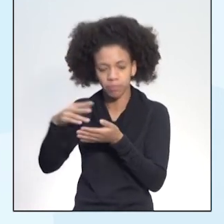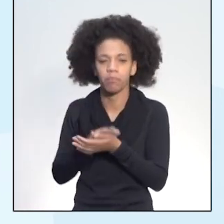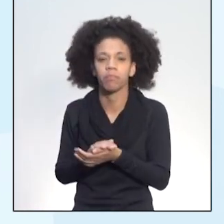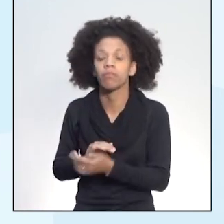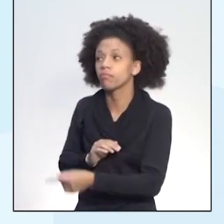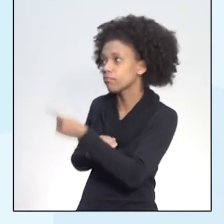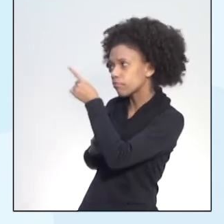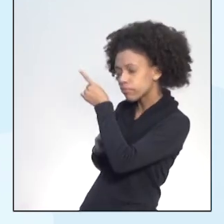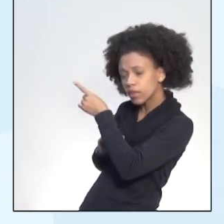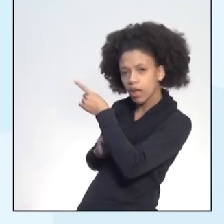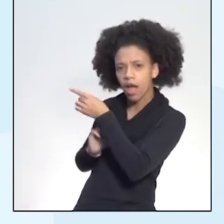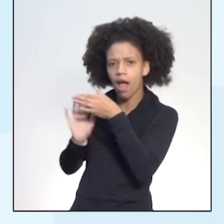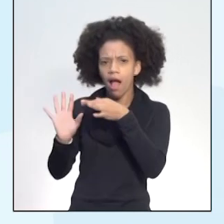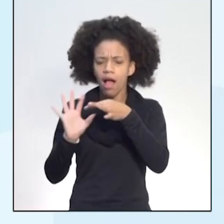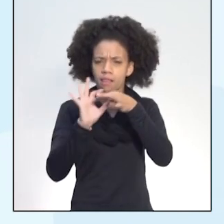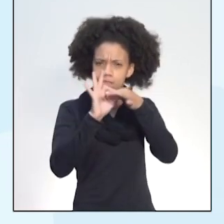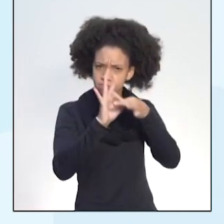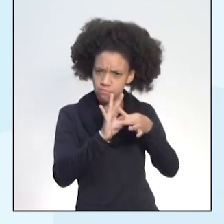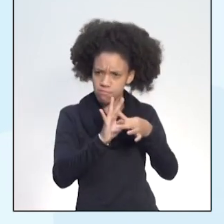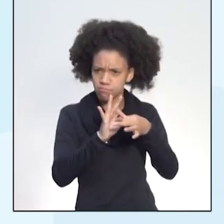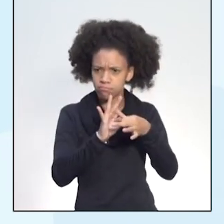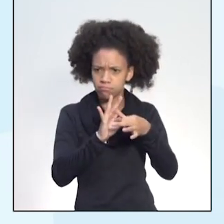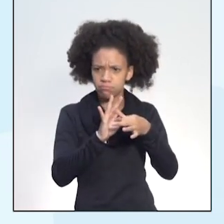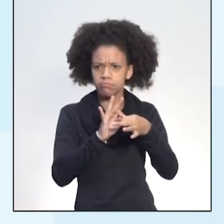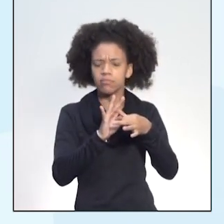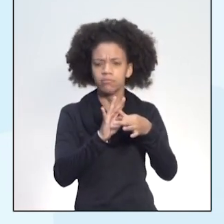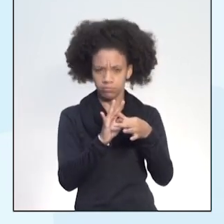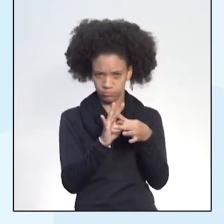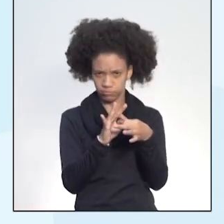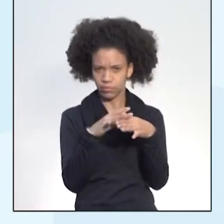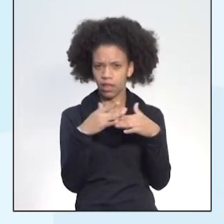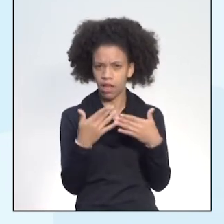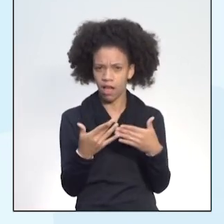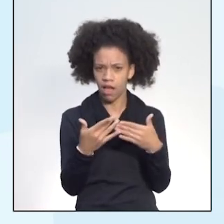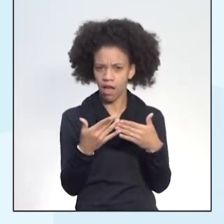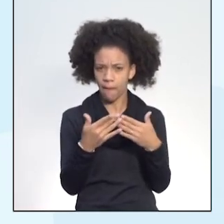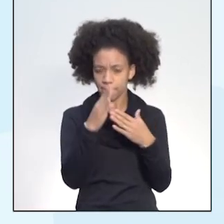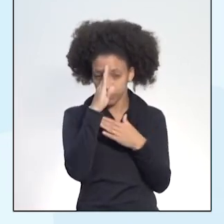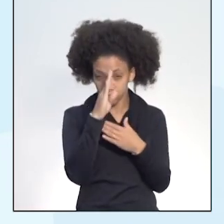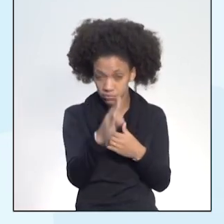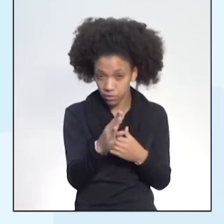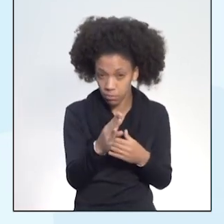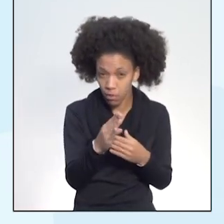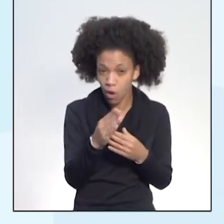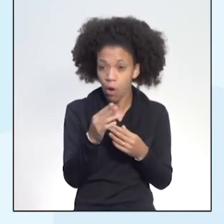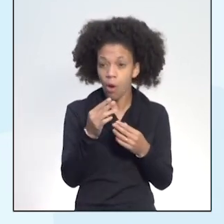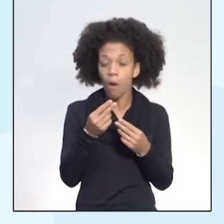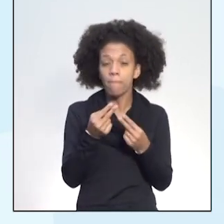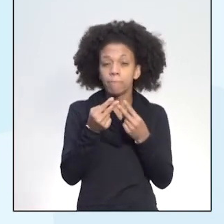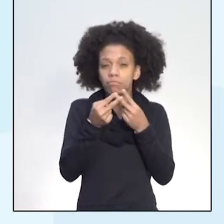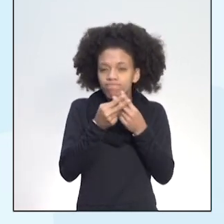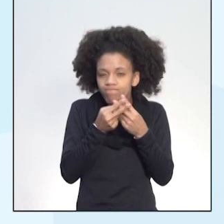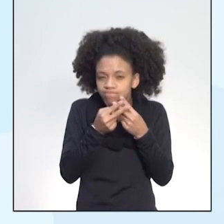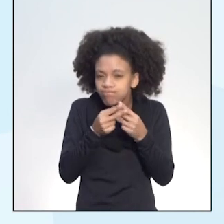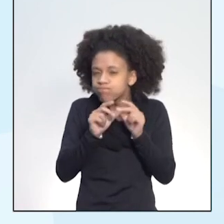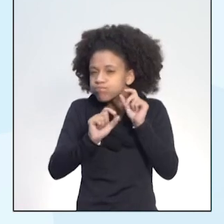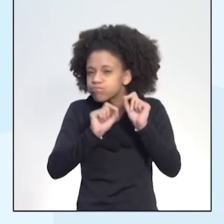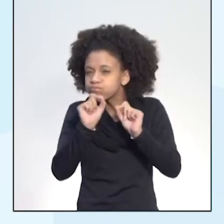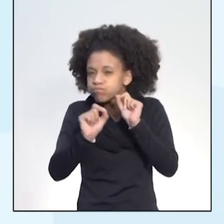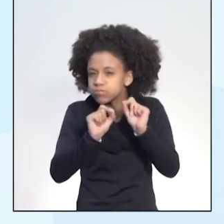essas alianças, elas ocorrem, a princípio, por proteção. Proteção do quê,